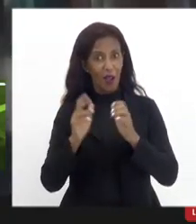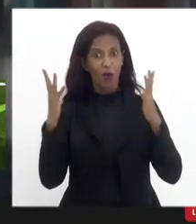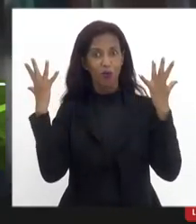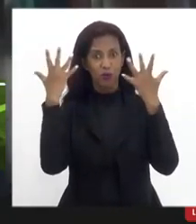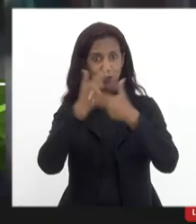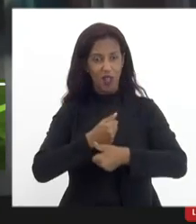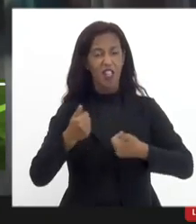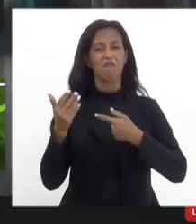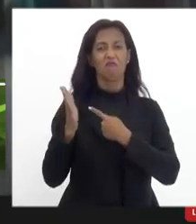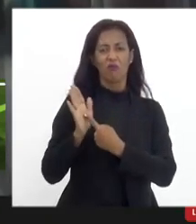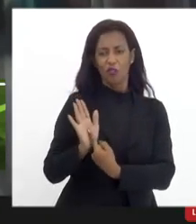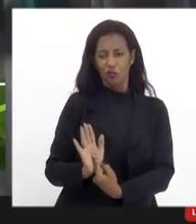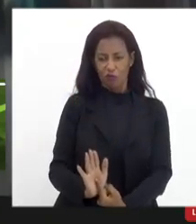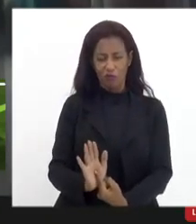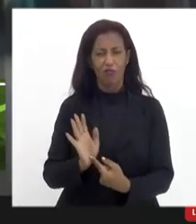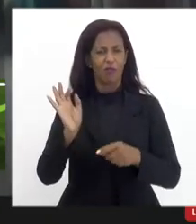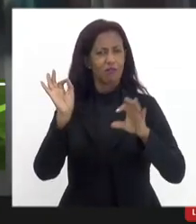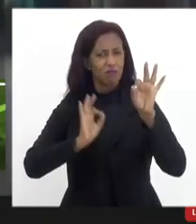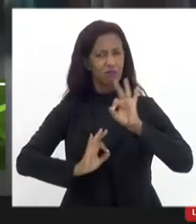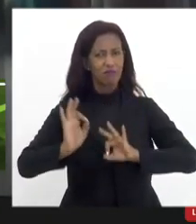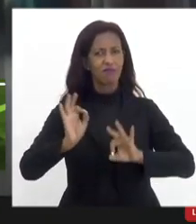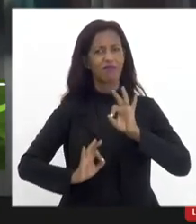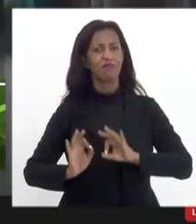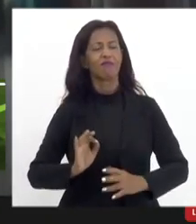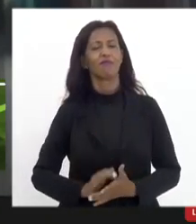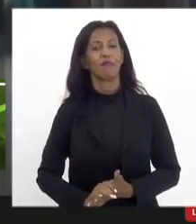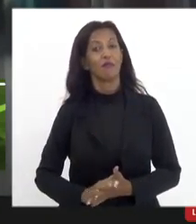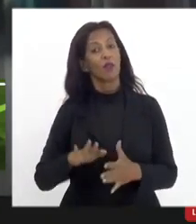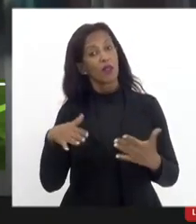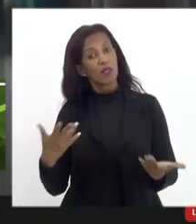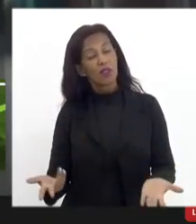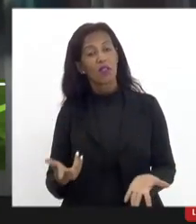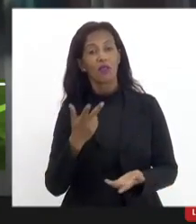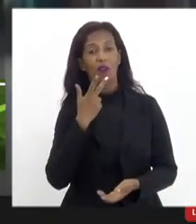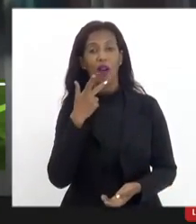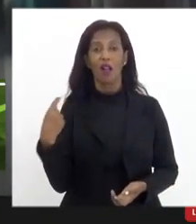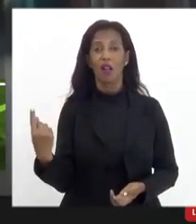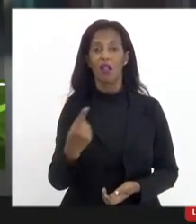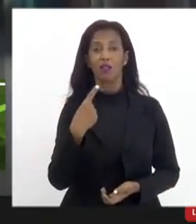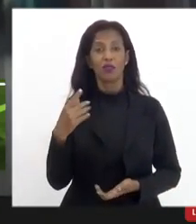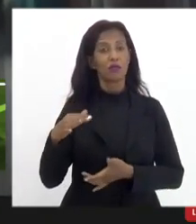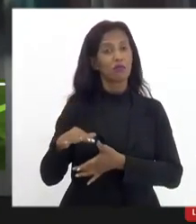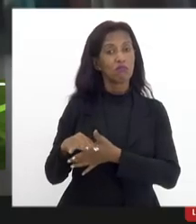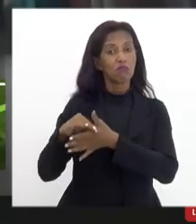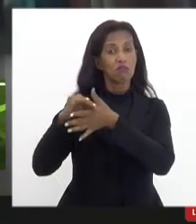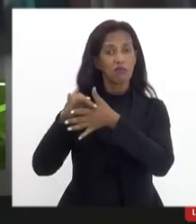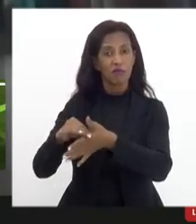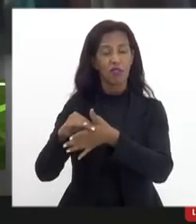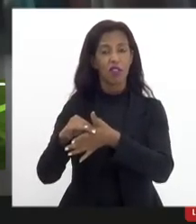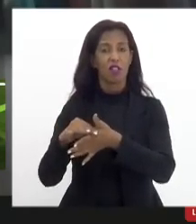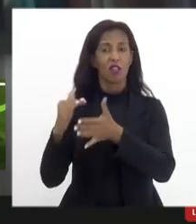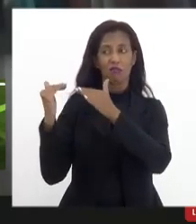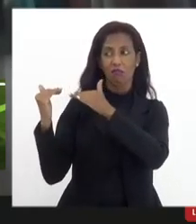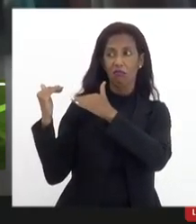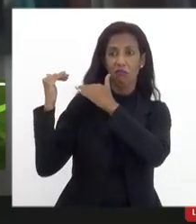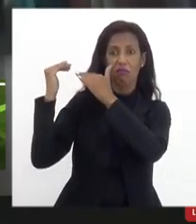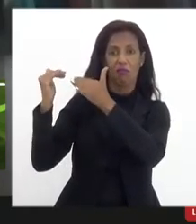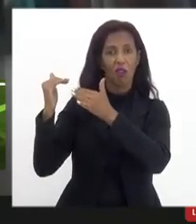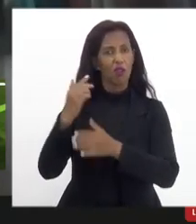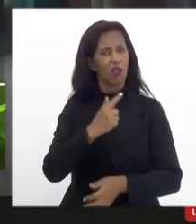e mostrou que veio, entendeu? Então é isso que eu digo, quer dizer, as nossas autoridades, as nossas elites, os